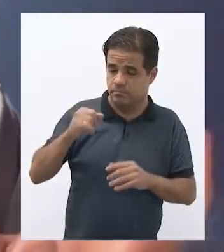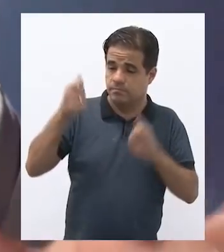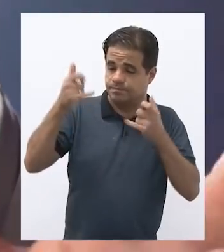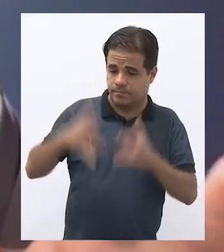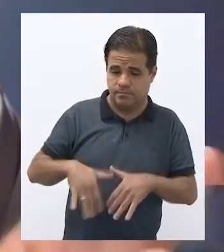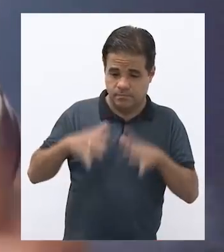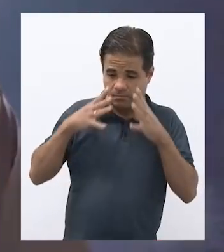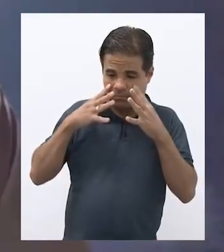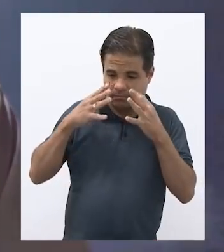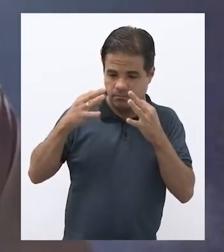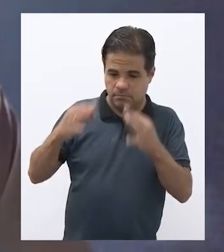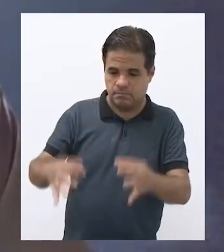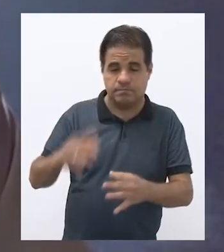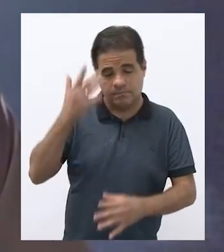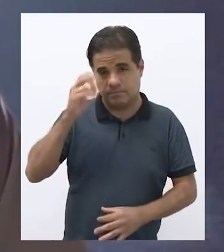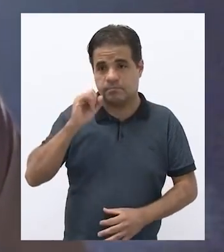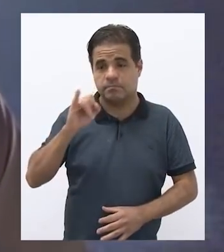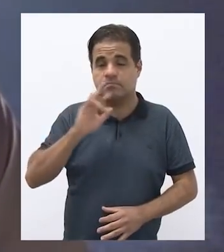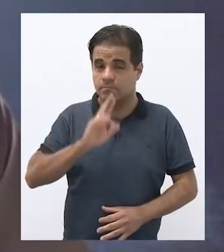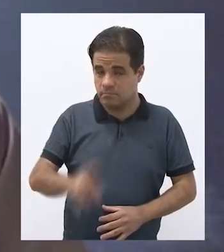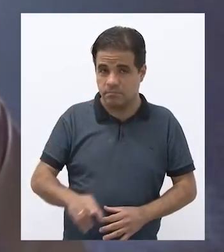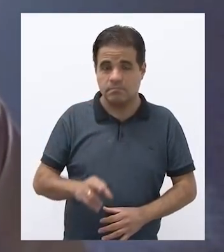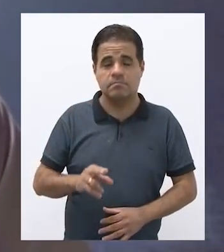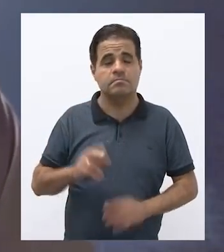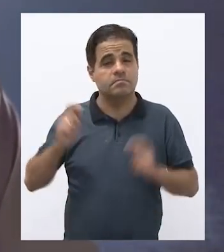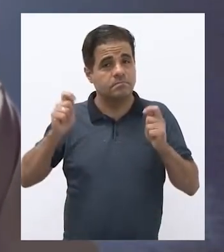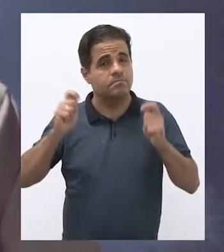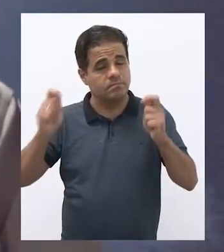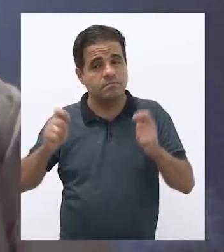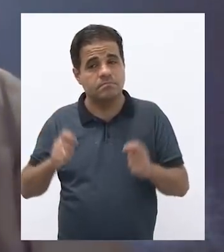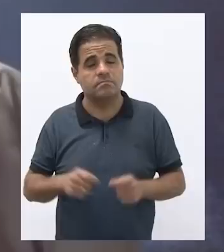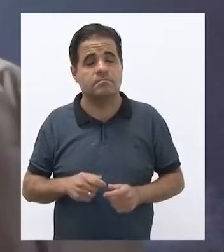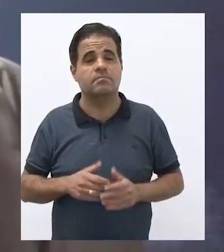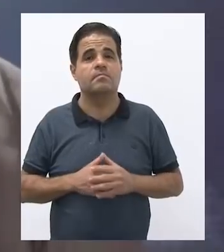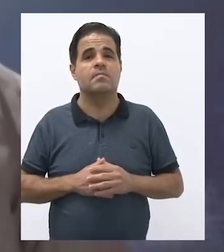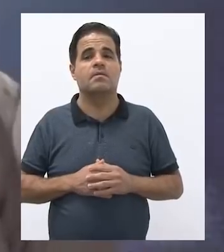história da atenção, se eu respondi aí o que as pessoas estavam manifestando. Fez sim.